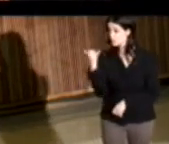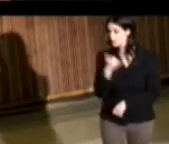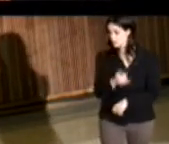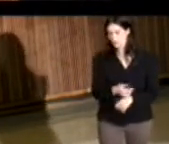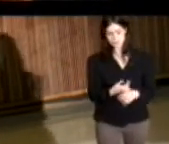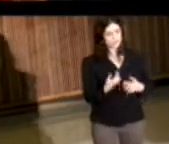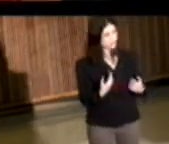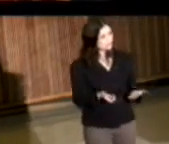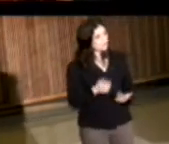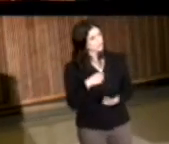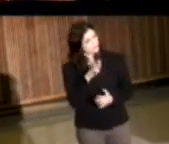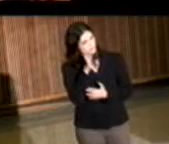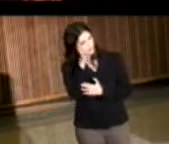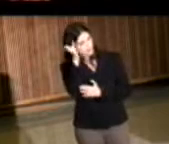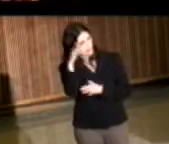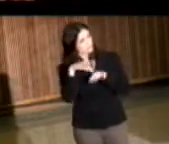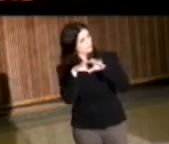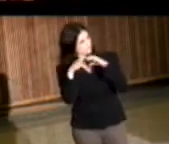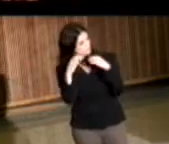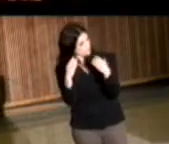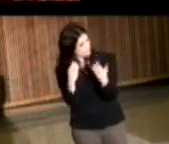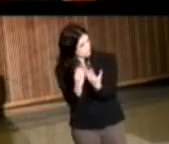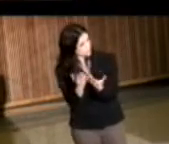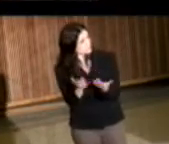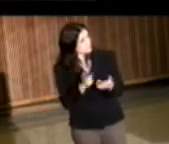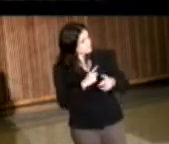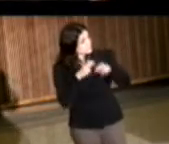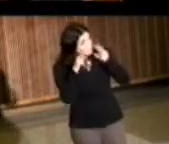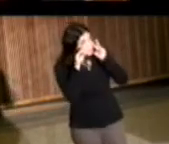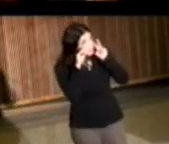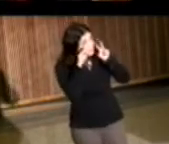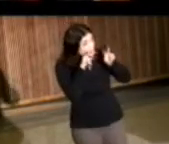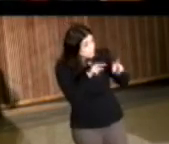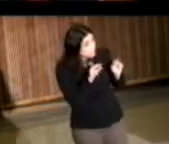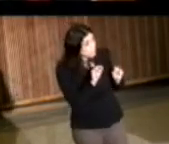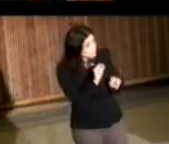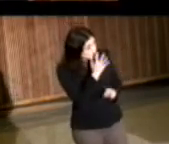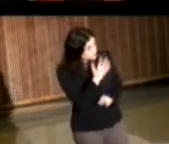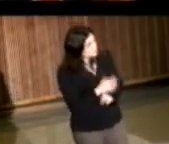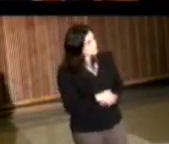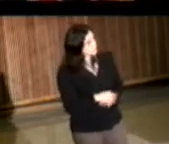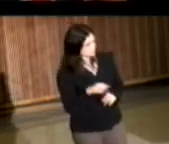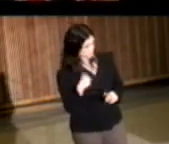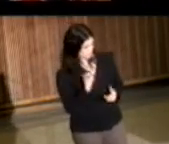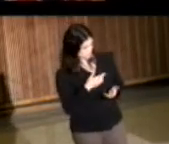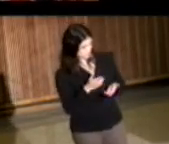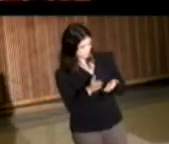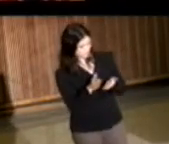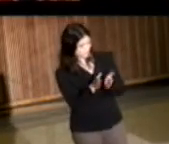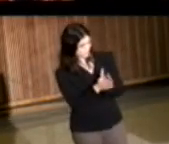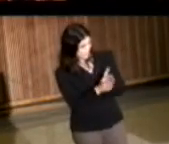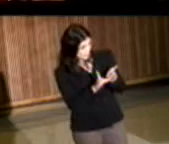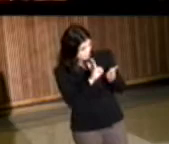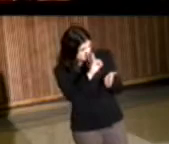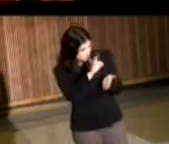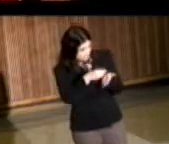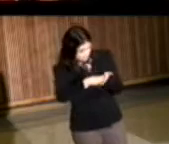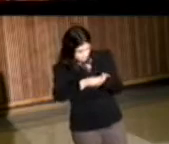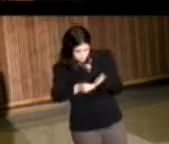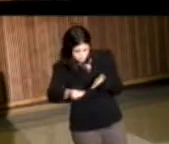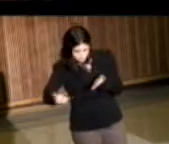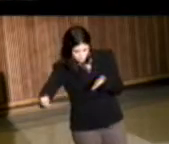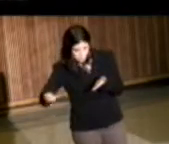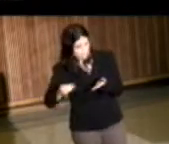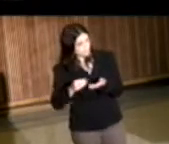que me impressionou muito. Ele disse que foi dado um Novo Testamento daqueles de Gideões, né? Para esse senhor